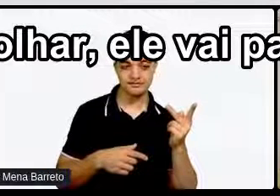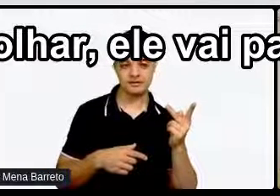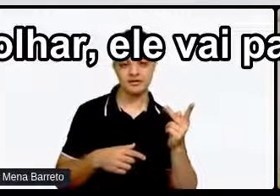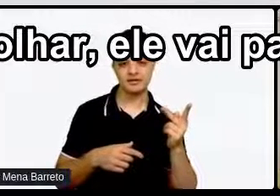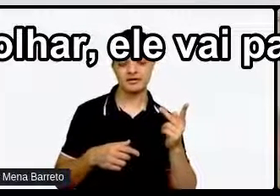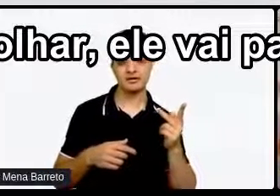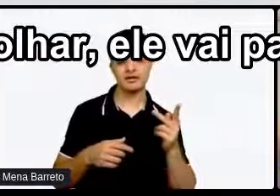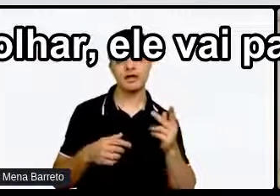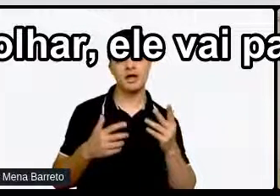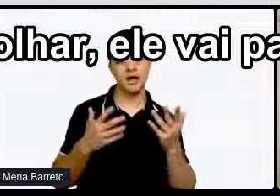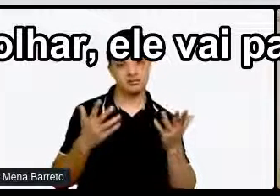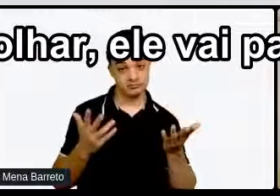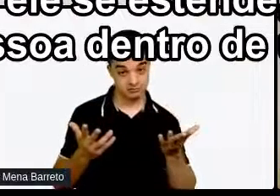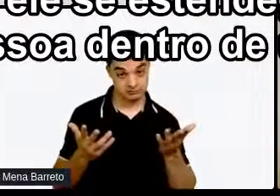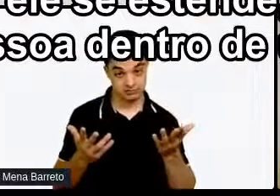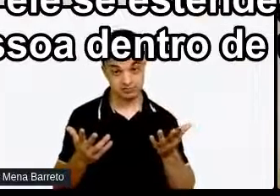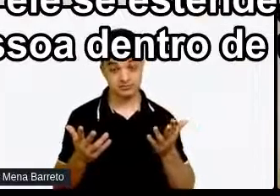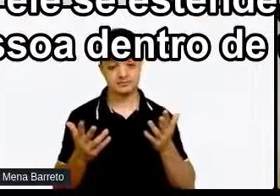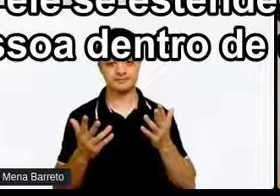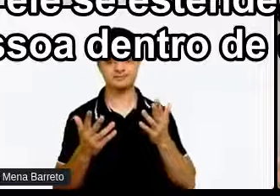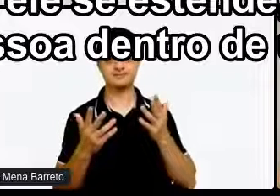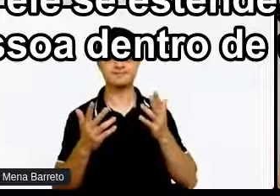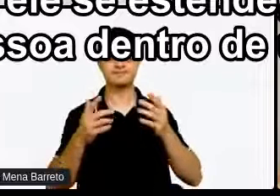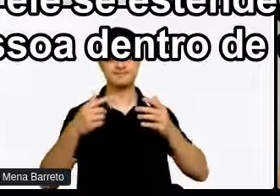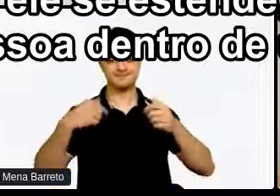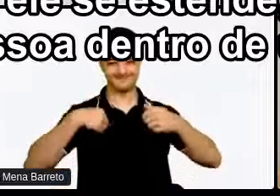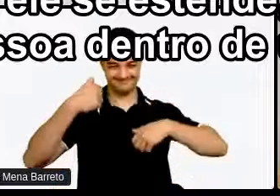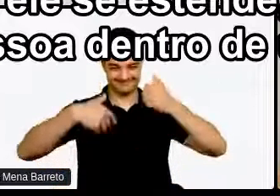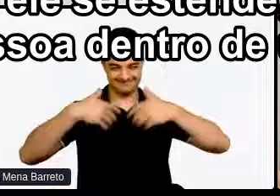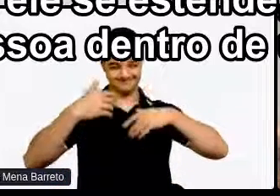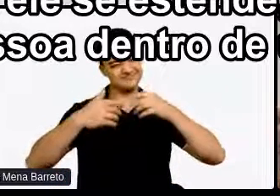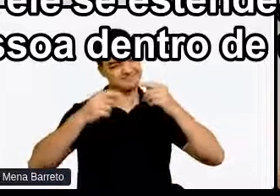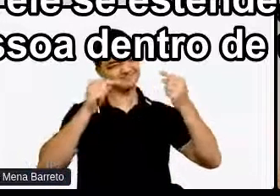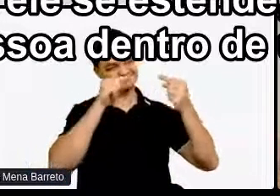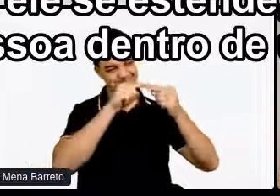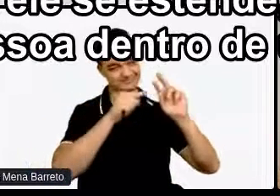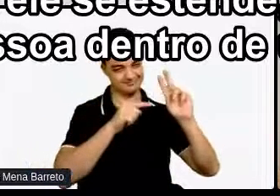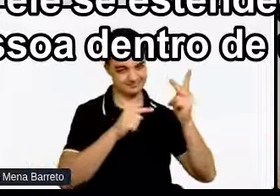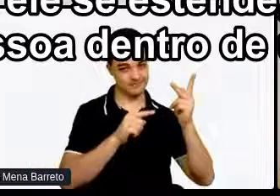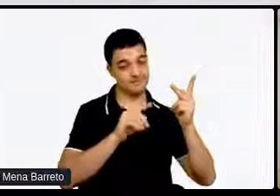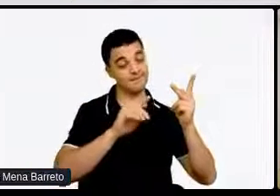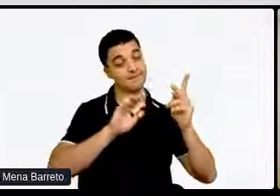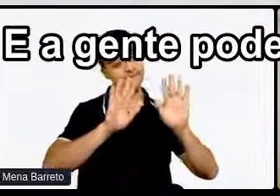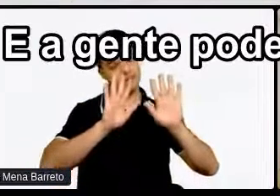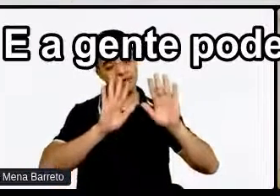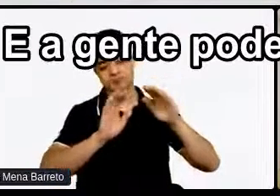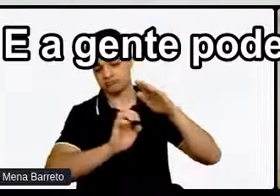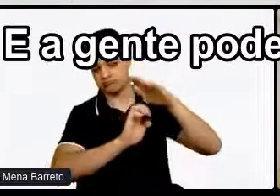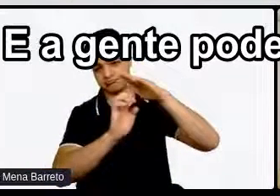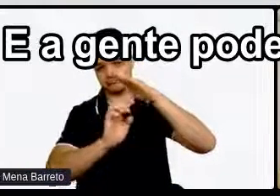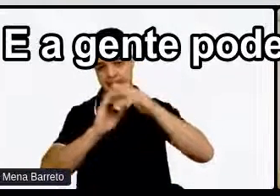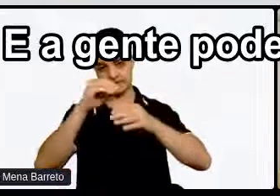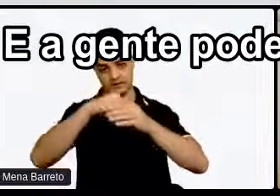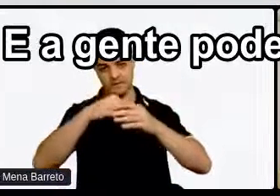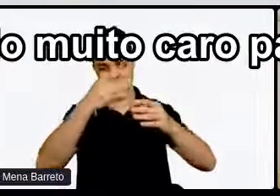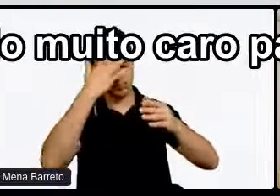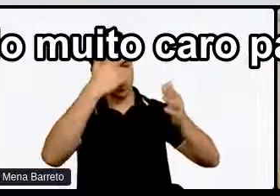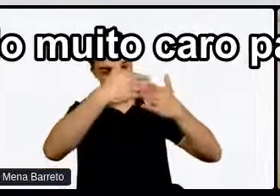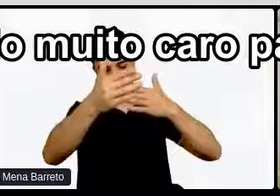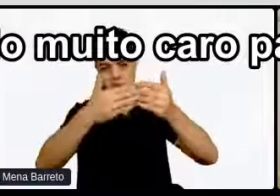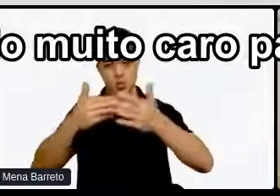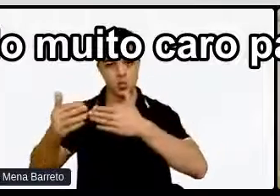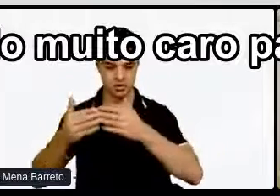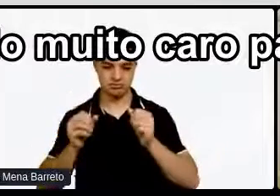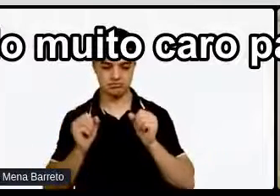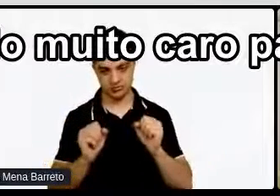Ele vai parecer Que é muito para RH Mas ele se estende Assim a qualquer pessoa Dentro de uma organização E a gente pode se perguntar